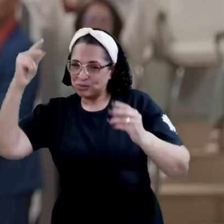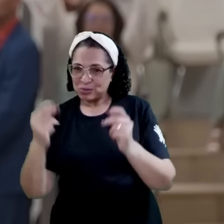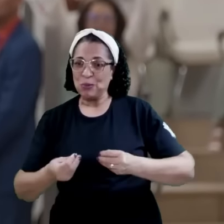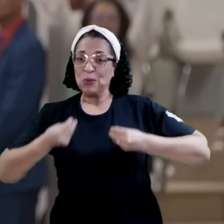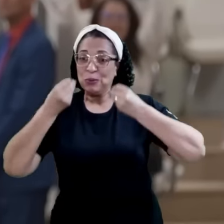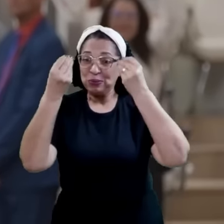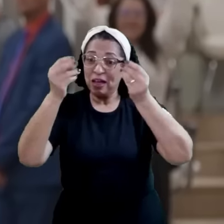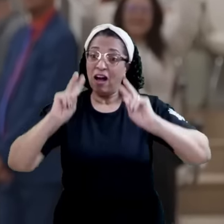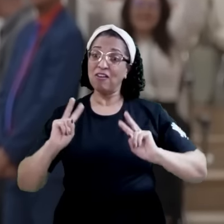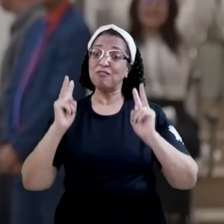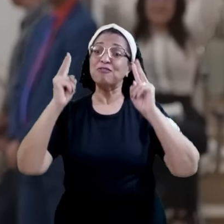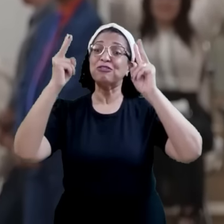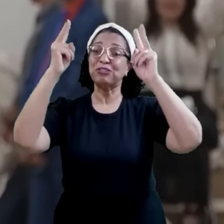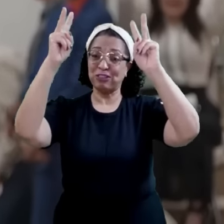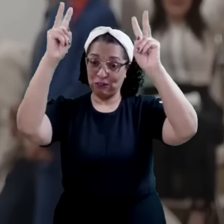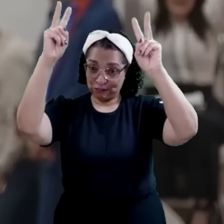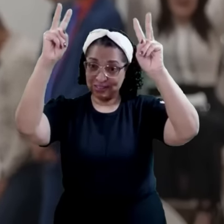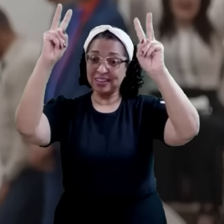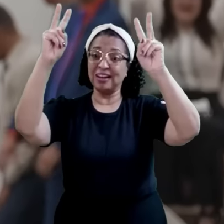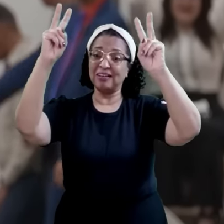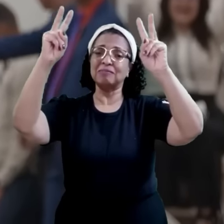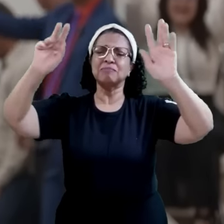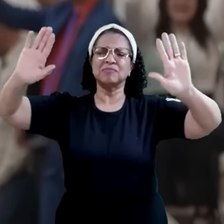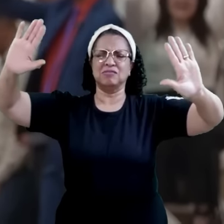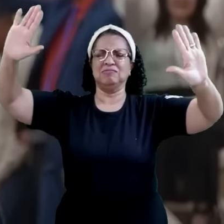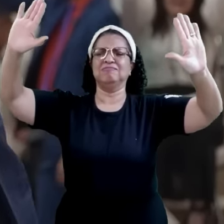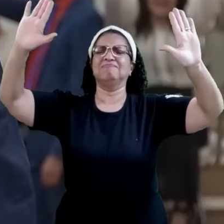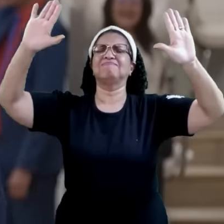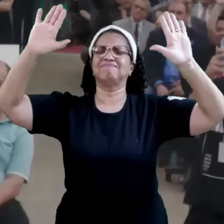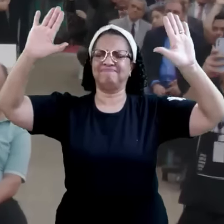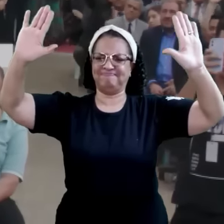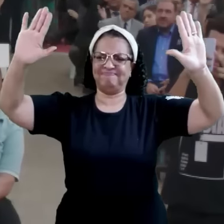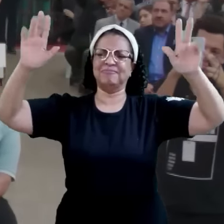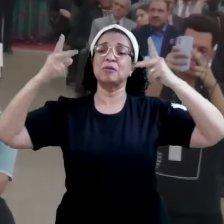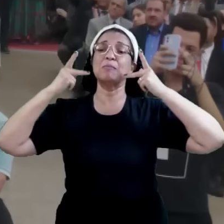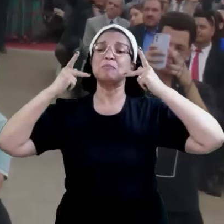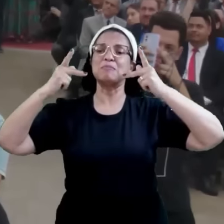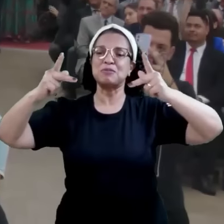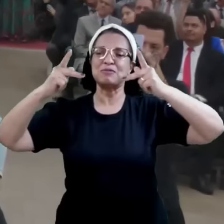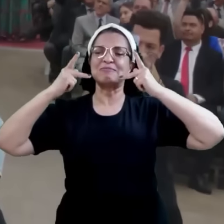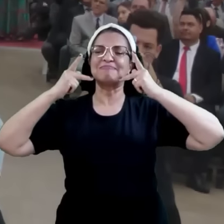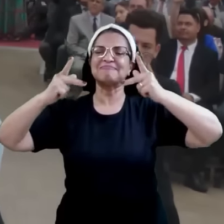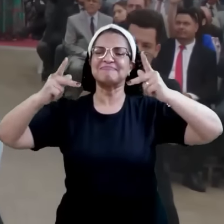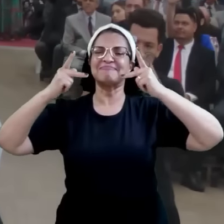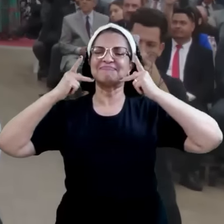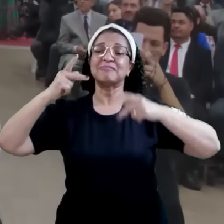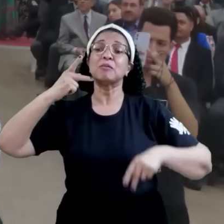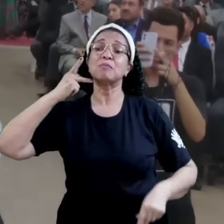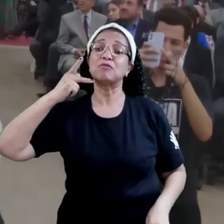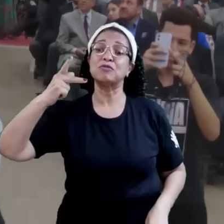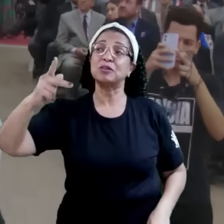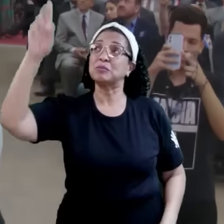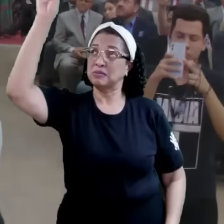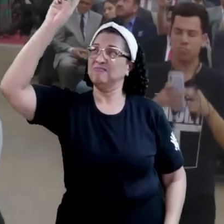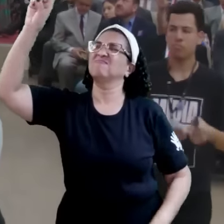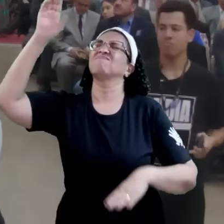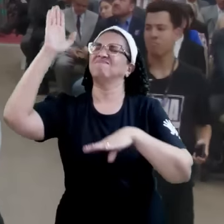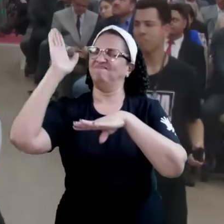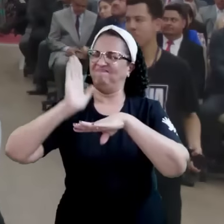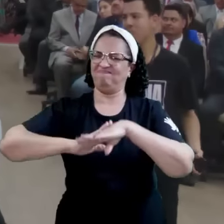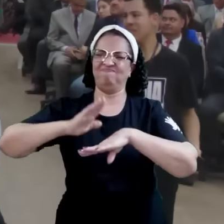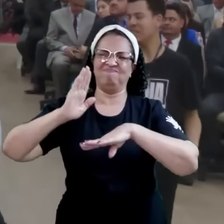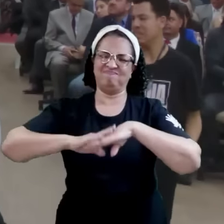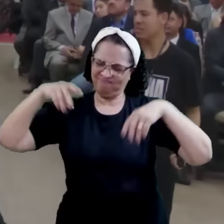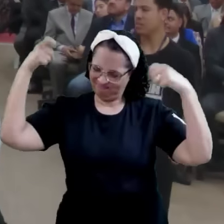tá dizendo tá na palma da tua mão levanta profetiza eu vou fazer receba o peso